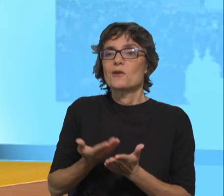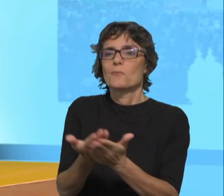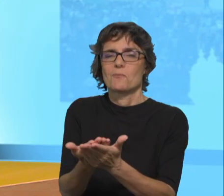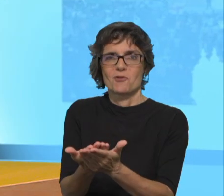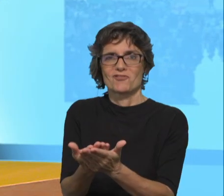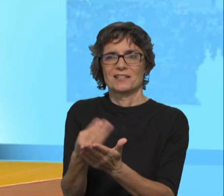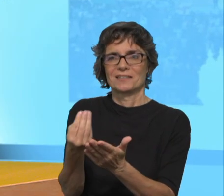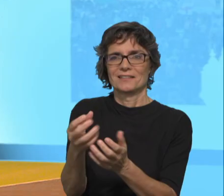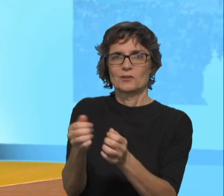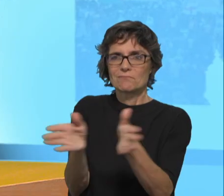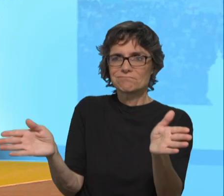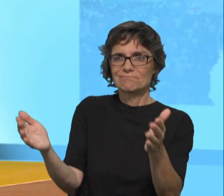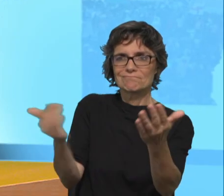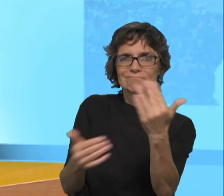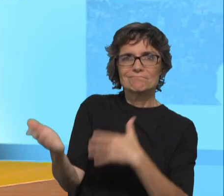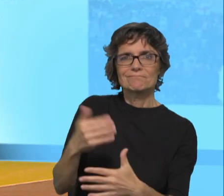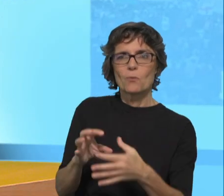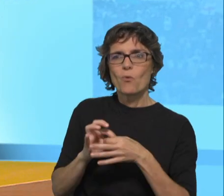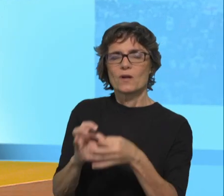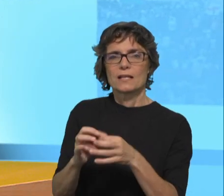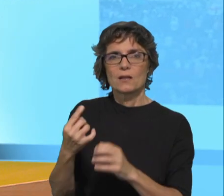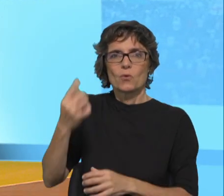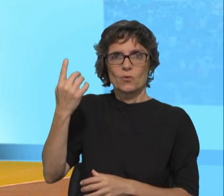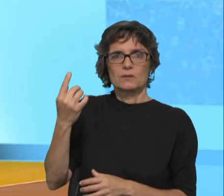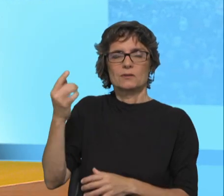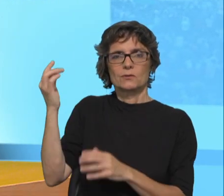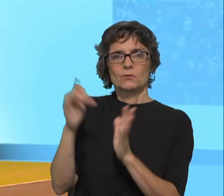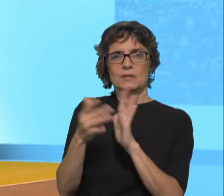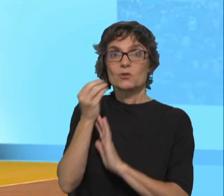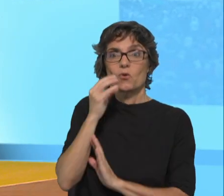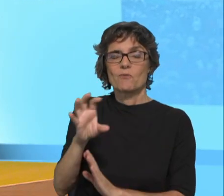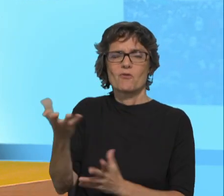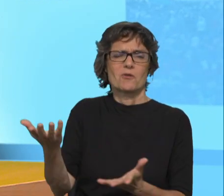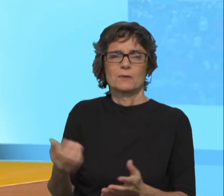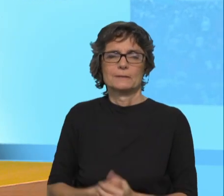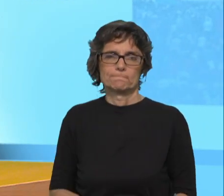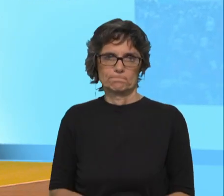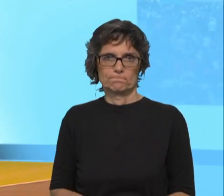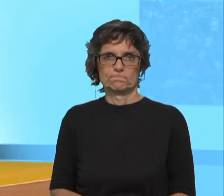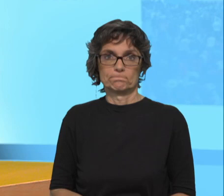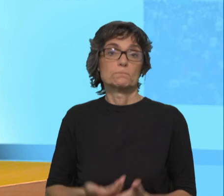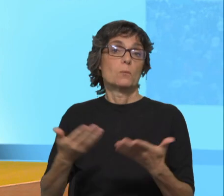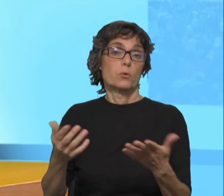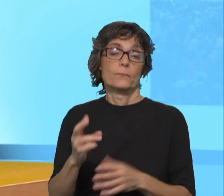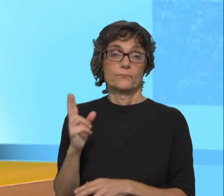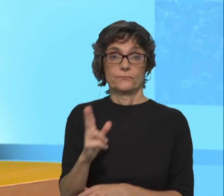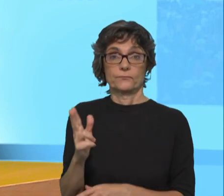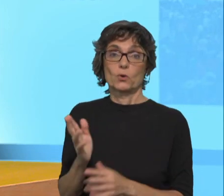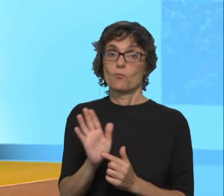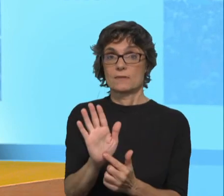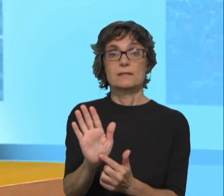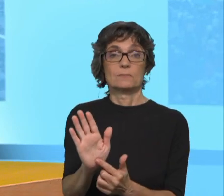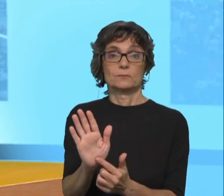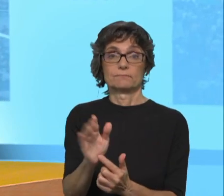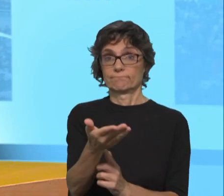fim e ao cabo, esta unidade diante de um Cristo que se dá. A Jornada Mundial da Juventude é um exemplo completo disso